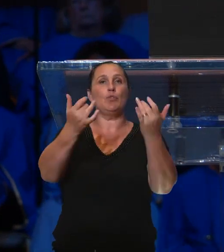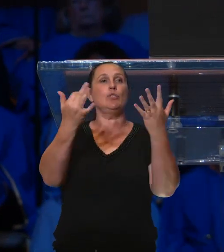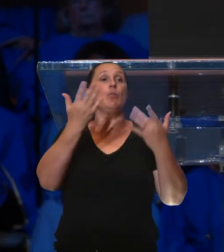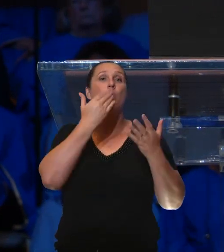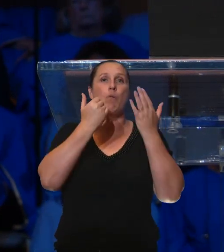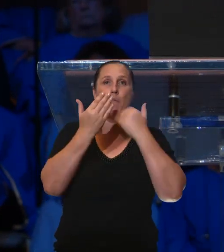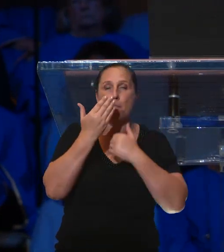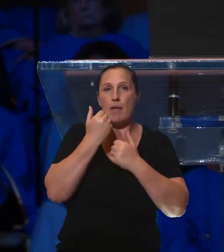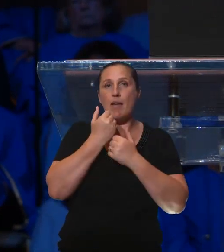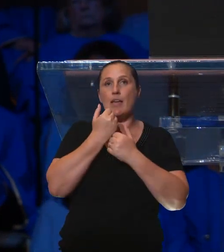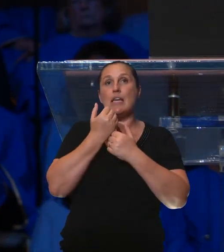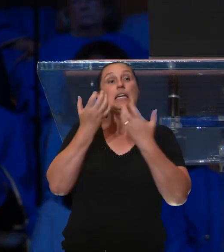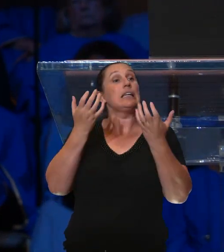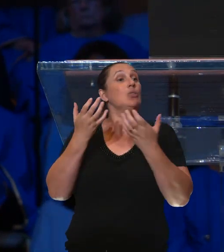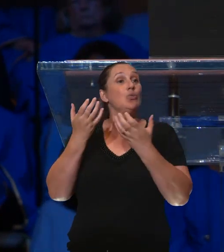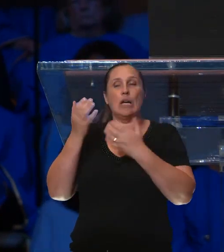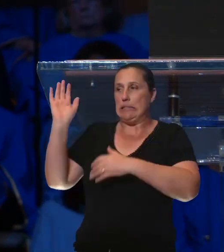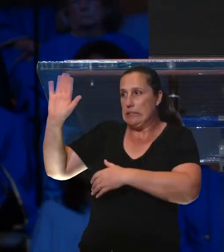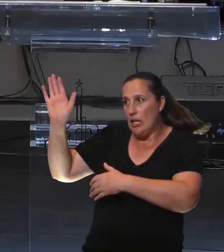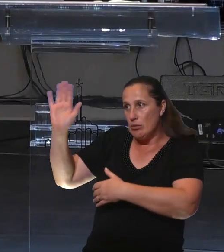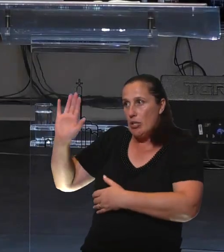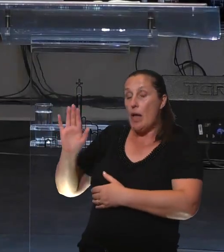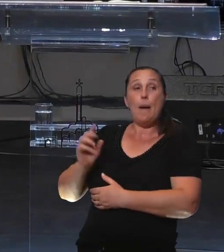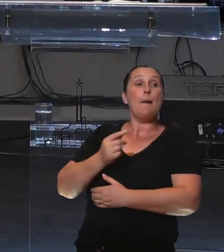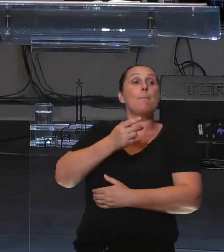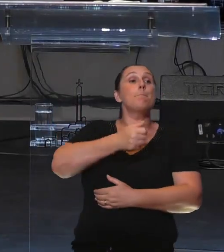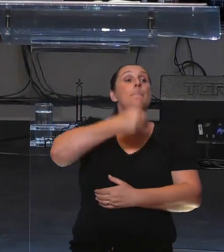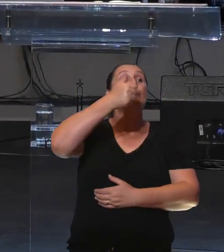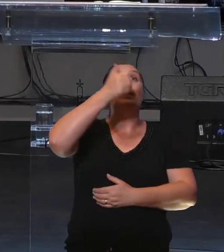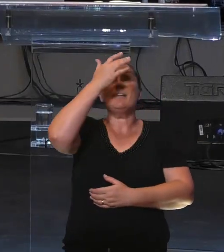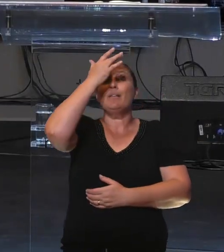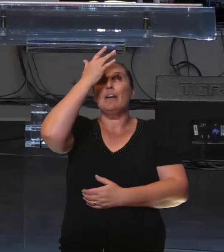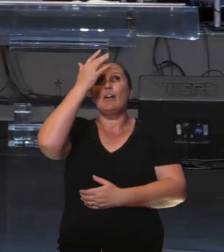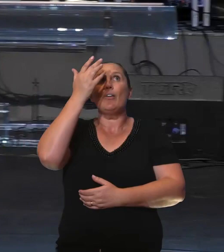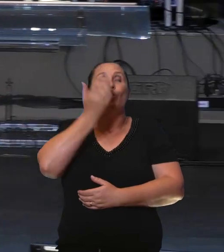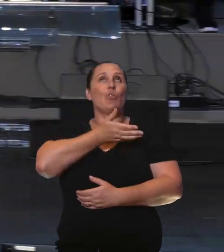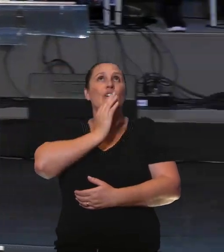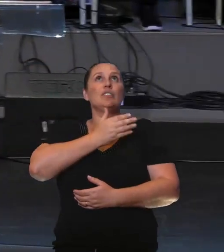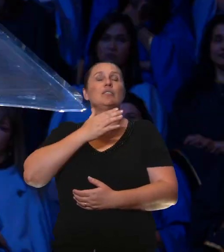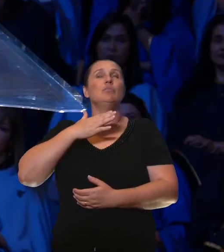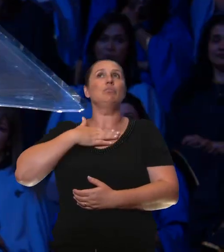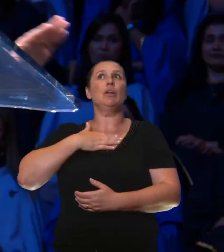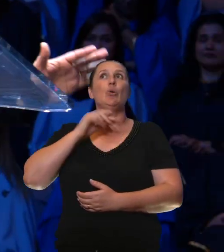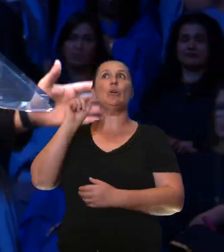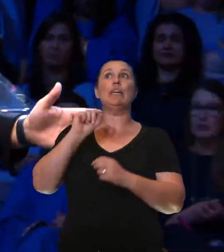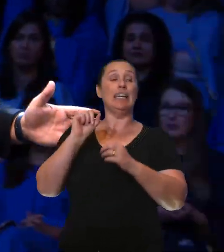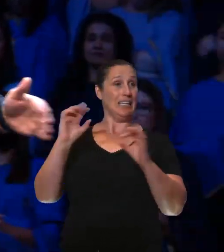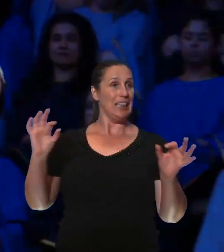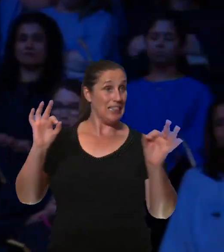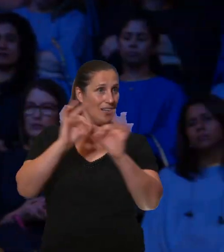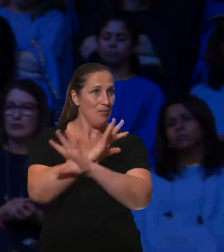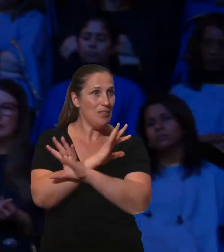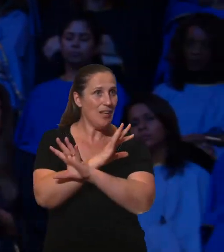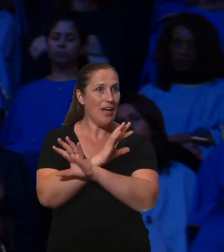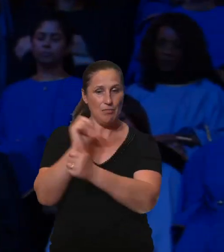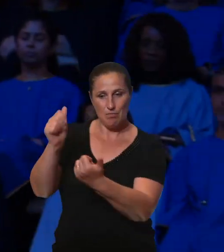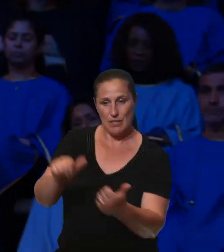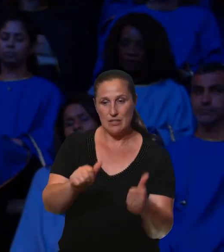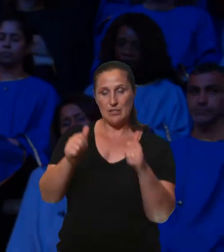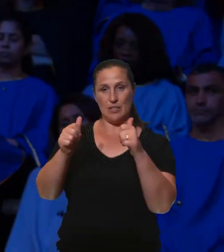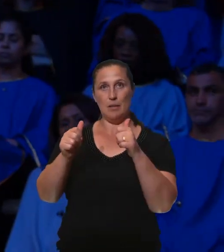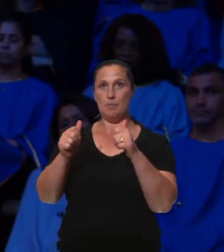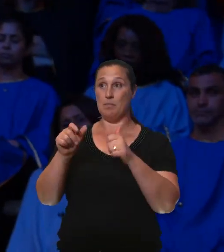quiseram despedir a multidão, o primeiro pensamento que veio ao meu coração foi encerrar o batismo para que ninguém